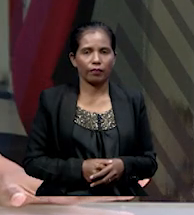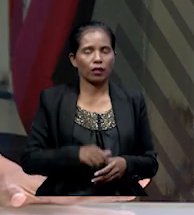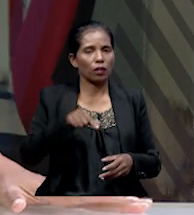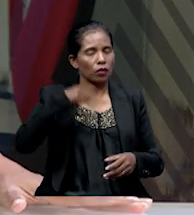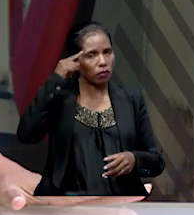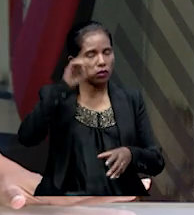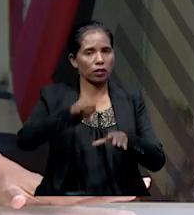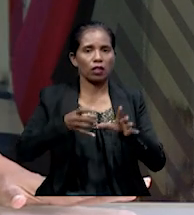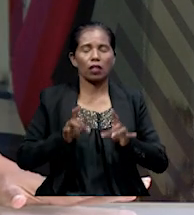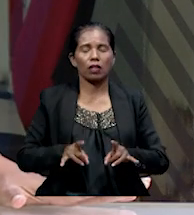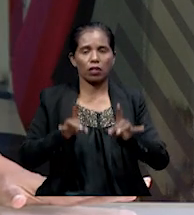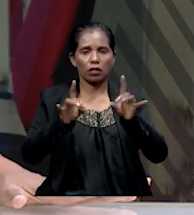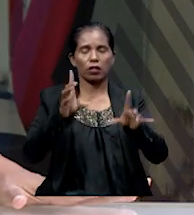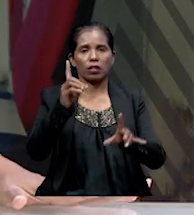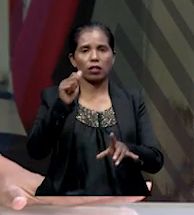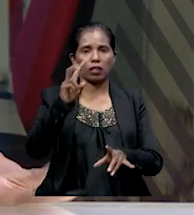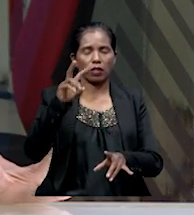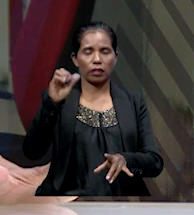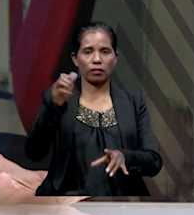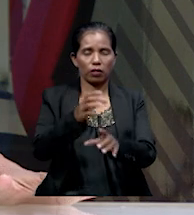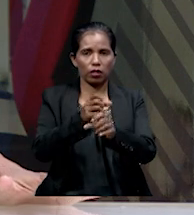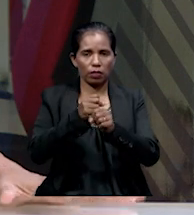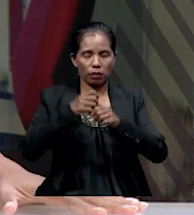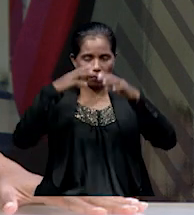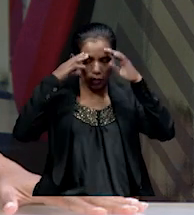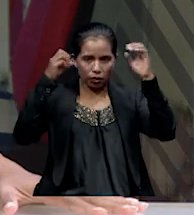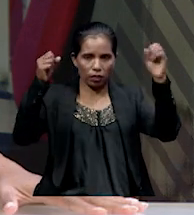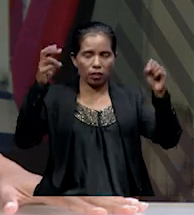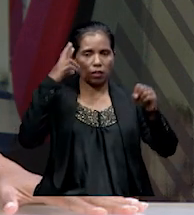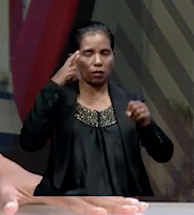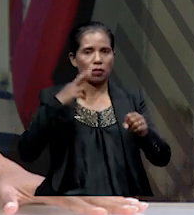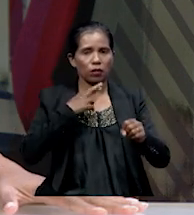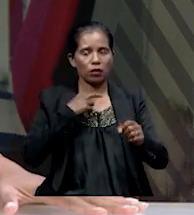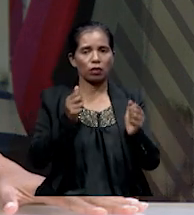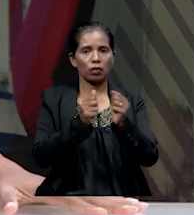Governador-Geral da Austrália, David Hartley, sim, o Presidente da República, zeramos horta operada militar.